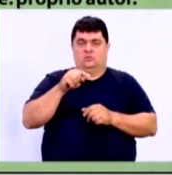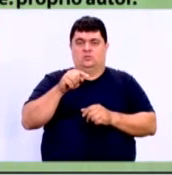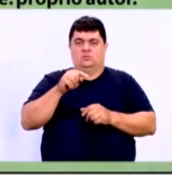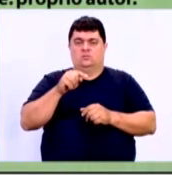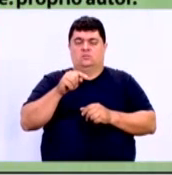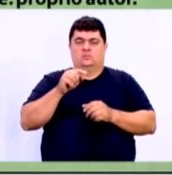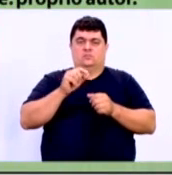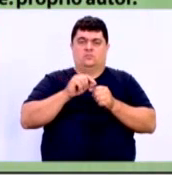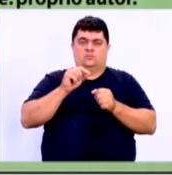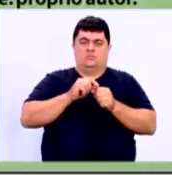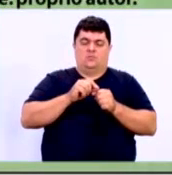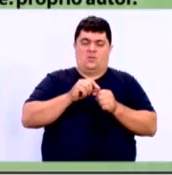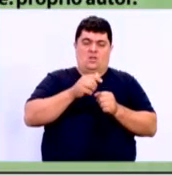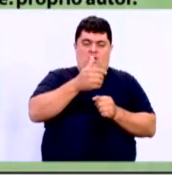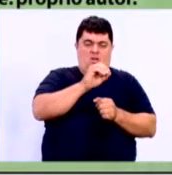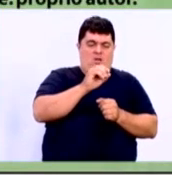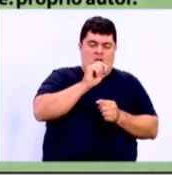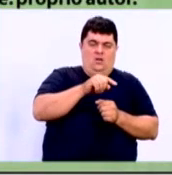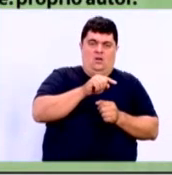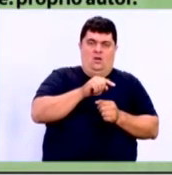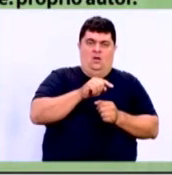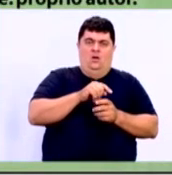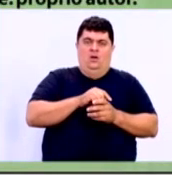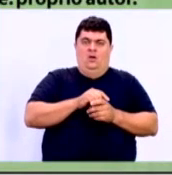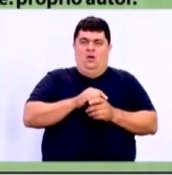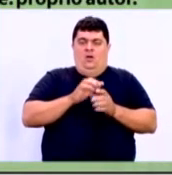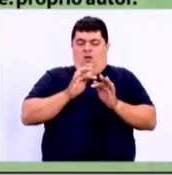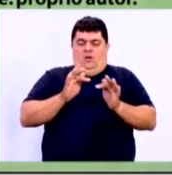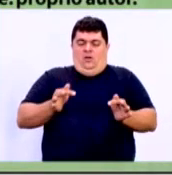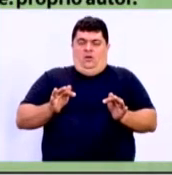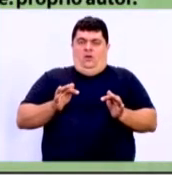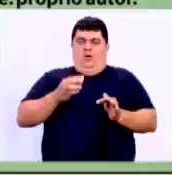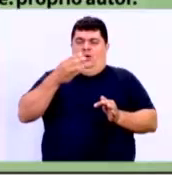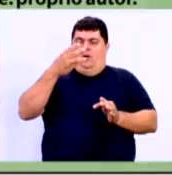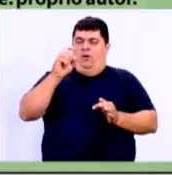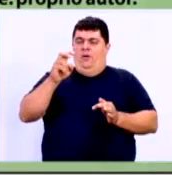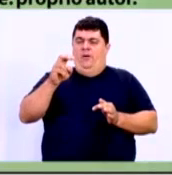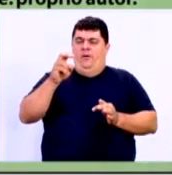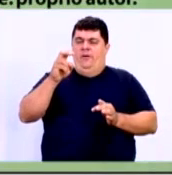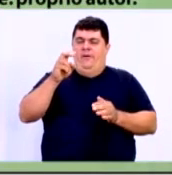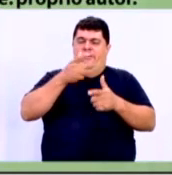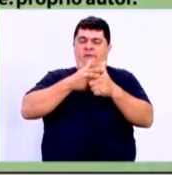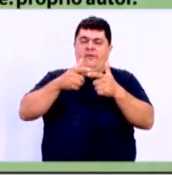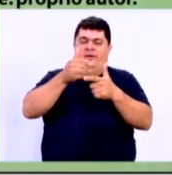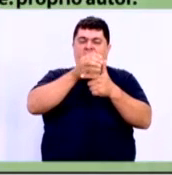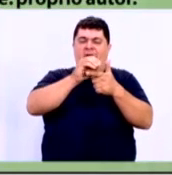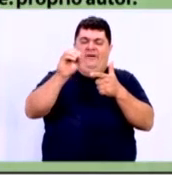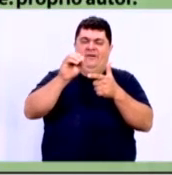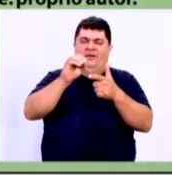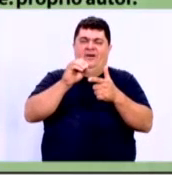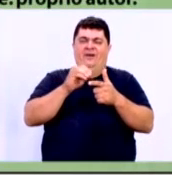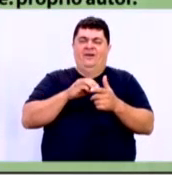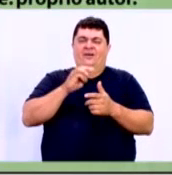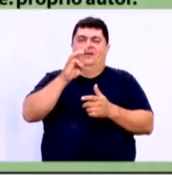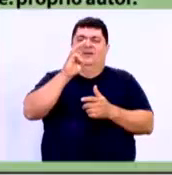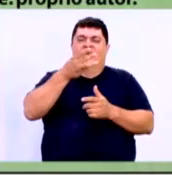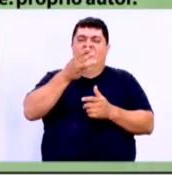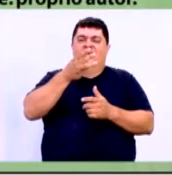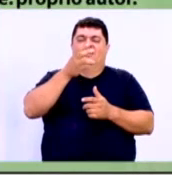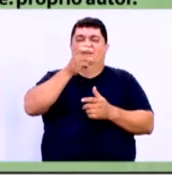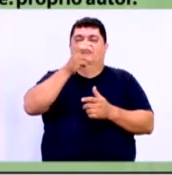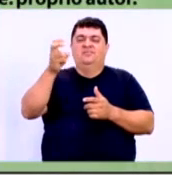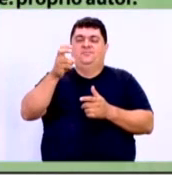quantidade produzida foi 10 mil, pô, simples, né? 35 dividido por 10 mil,